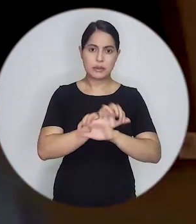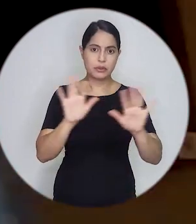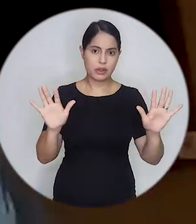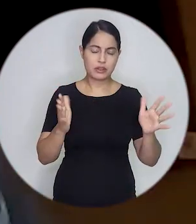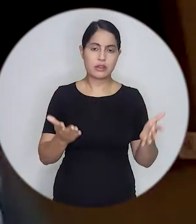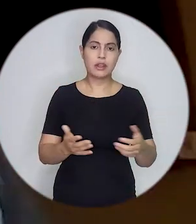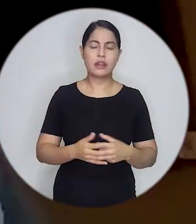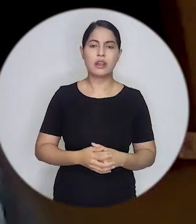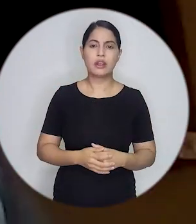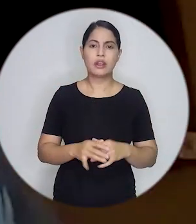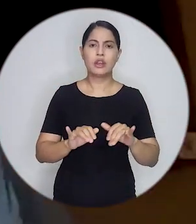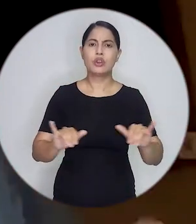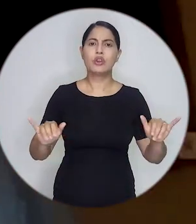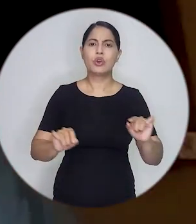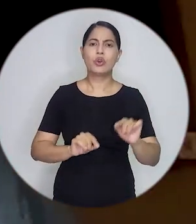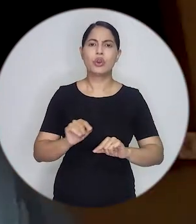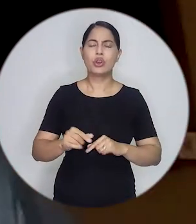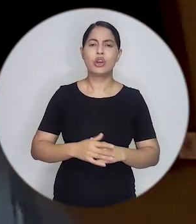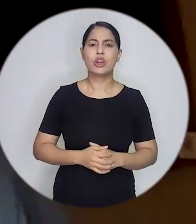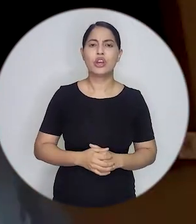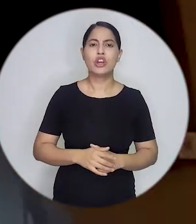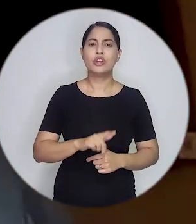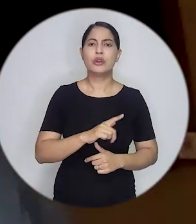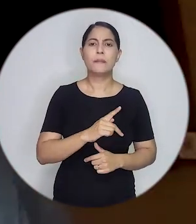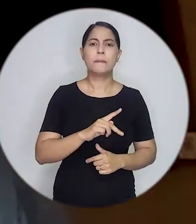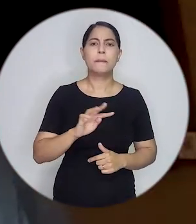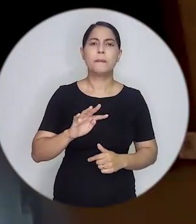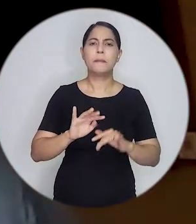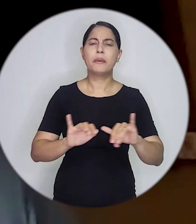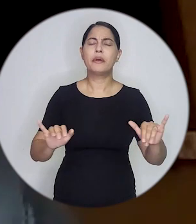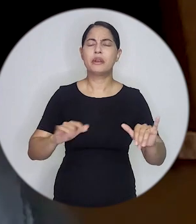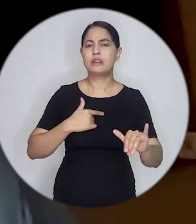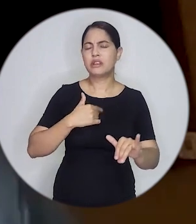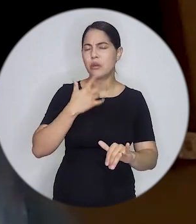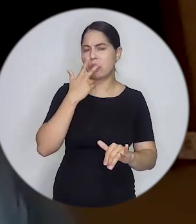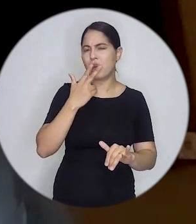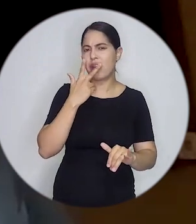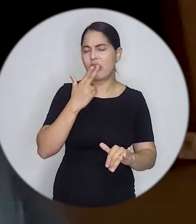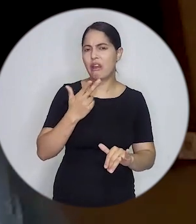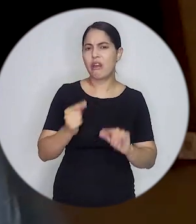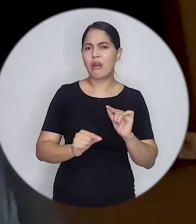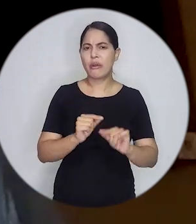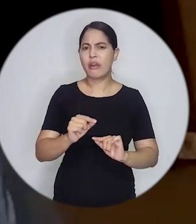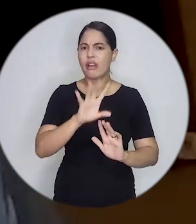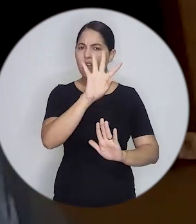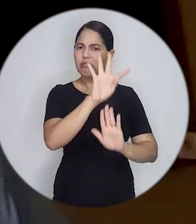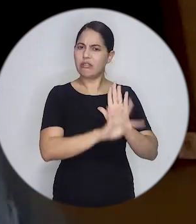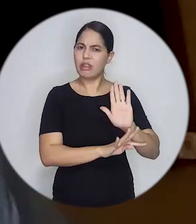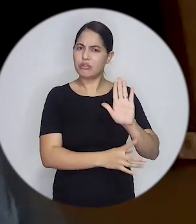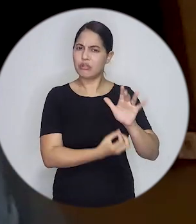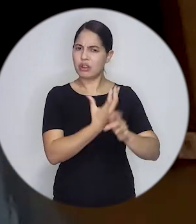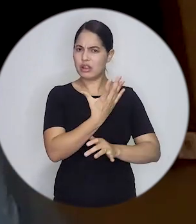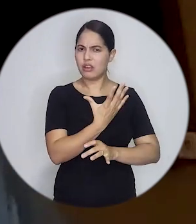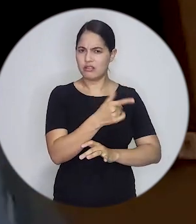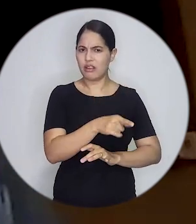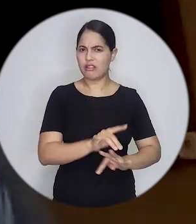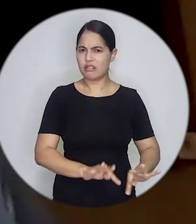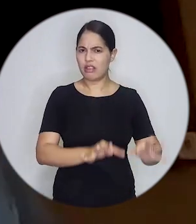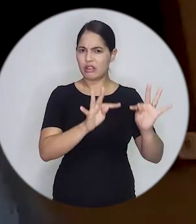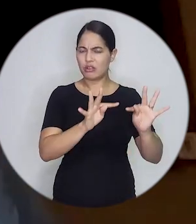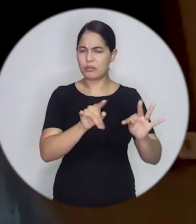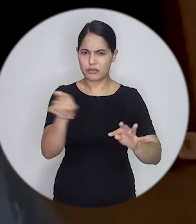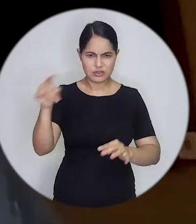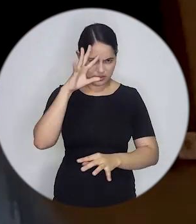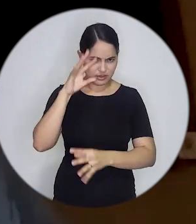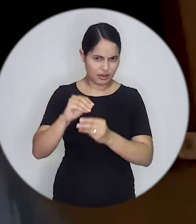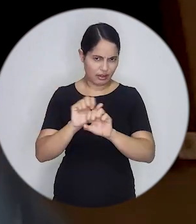do conhecimento maior público. O pessoal está falando muito do ChatGPT, que basicamente é uma tecnologia que gera texto. Só para